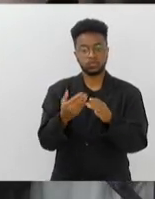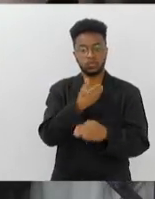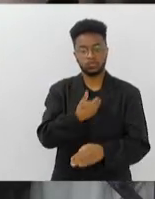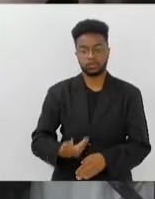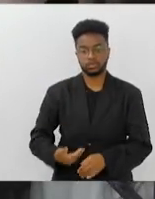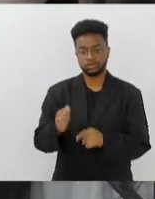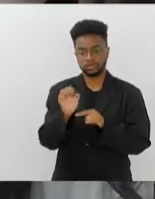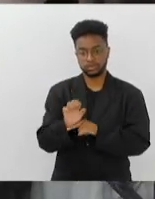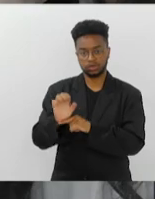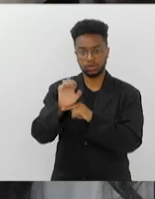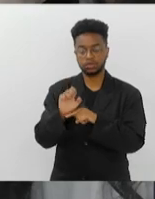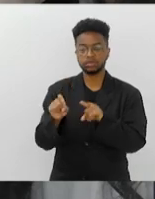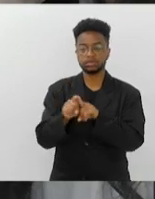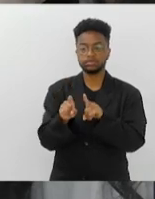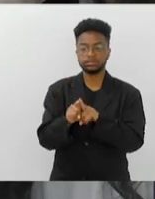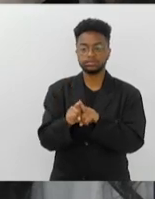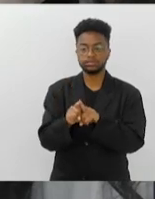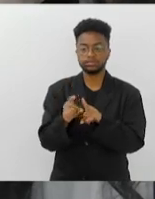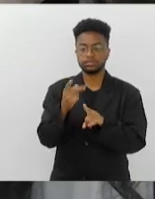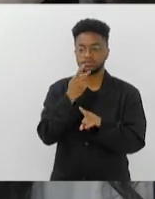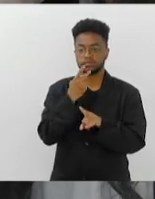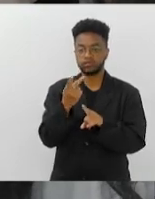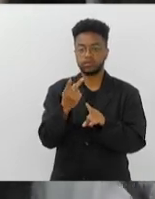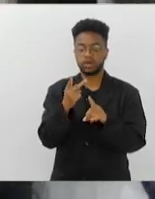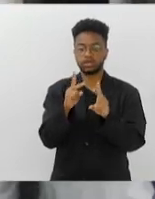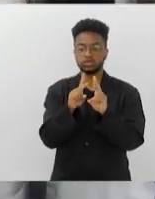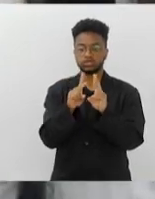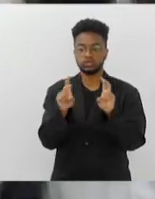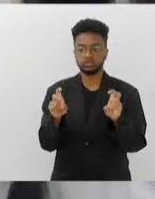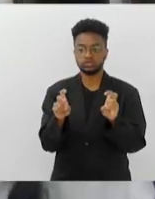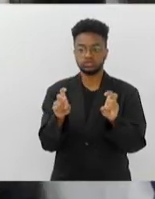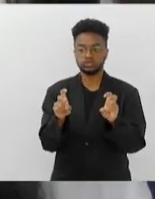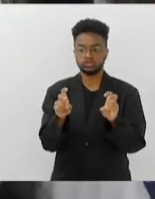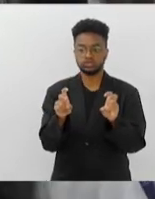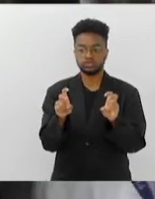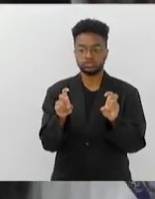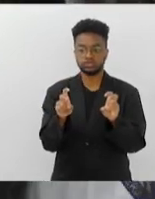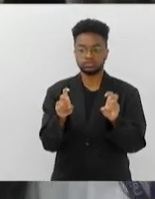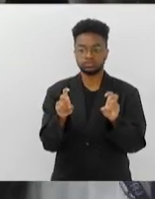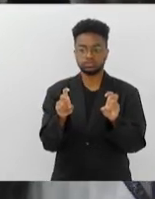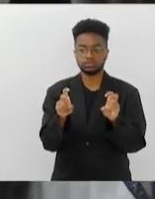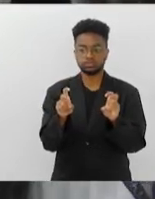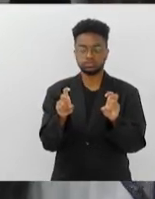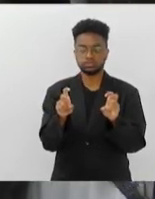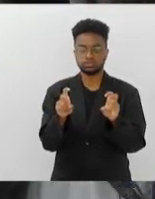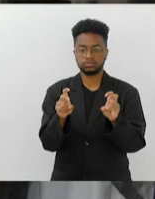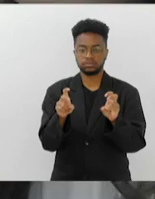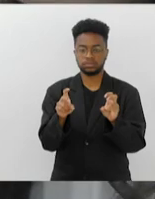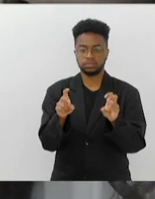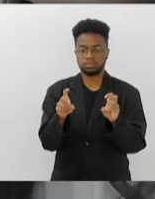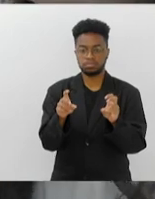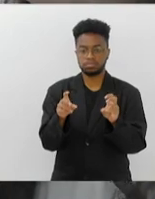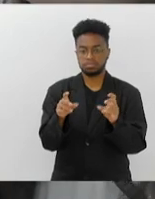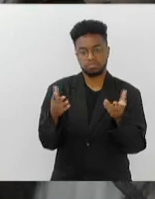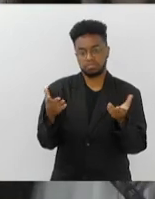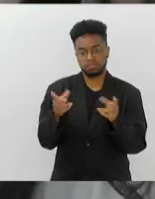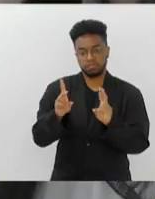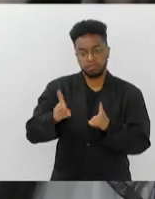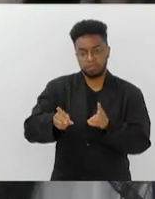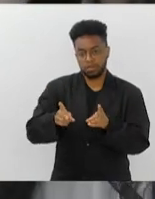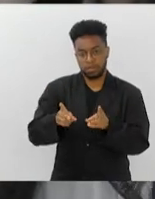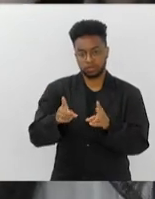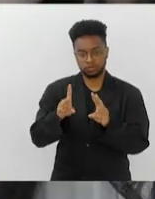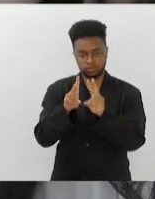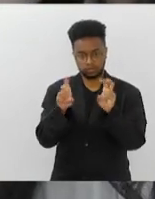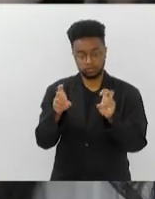Estado. E fala também, em algum momento aqui, que trata do mesmo assunto. Eu entendo que esse projeto